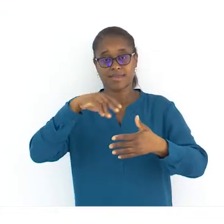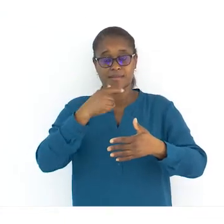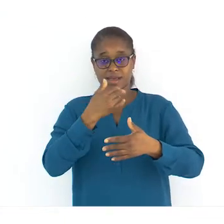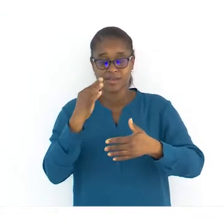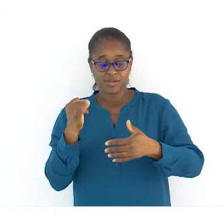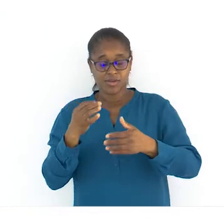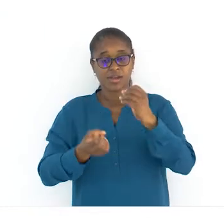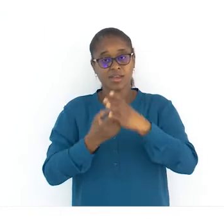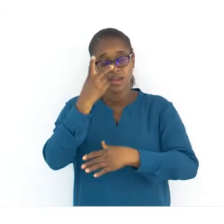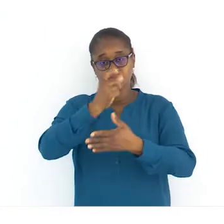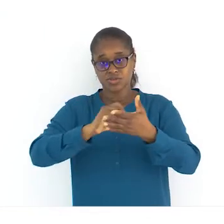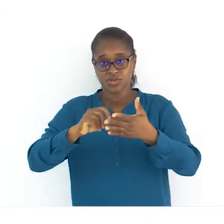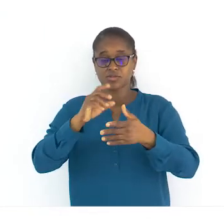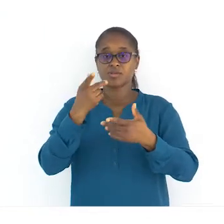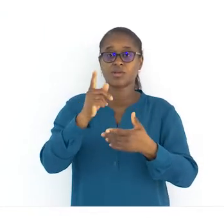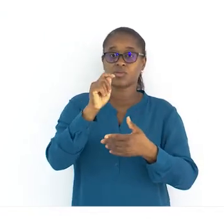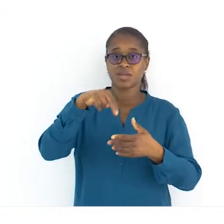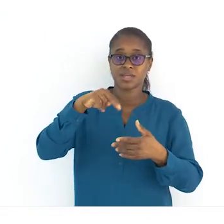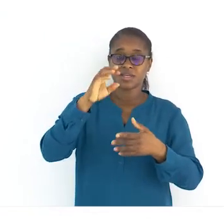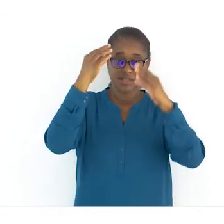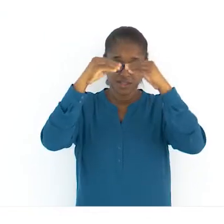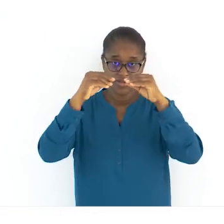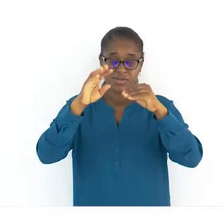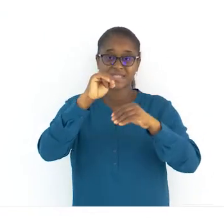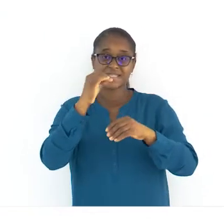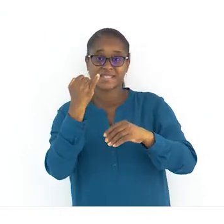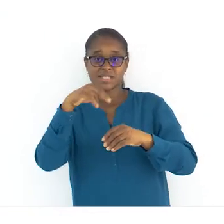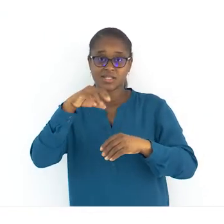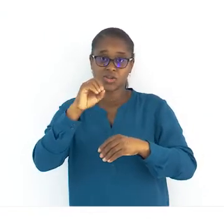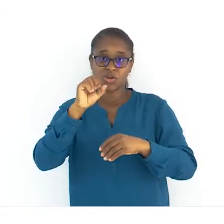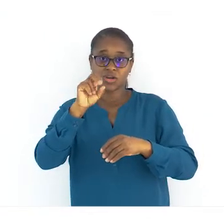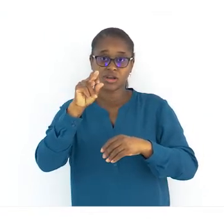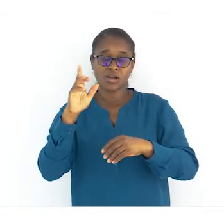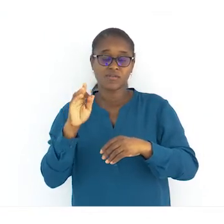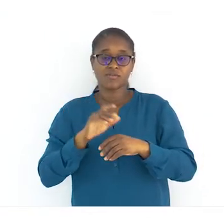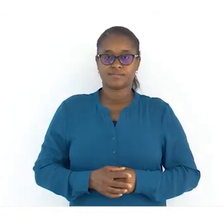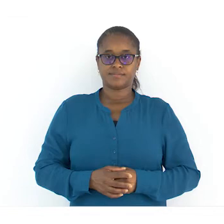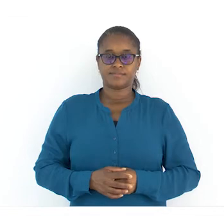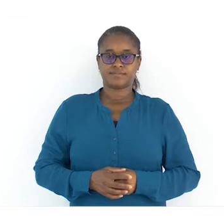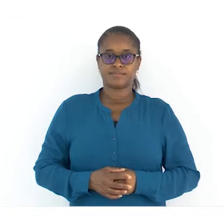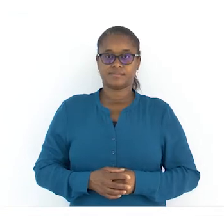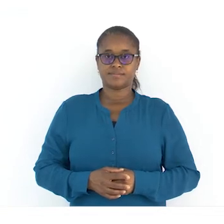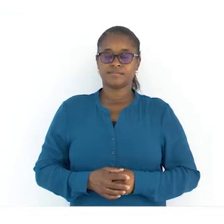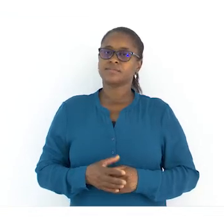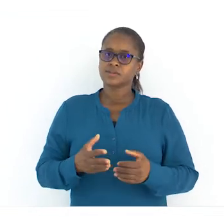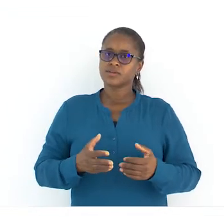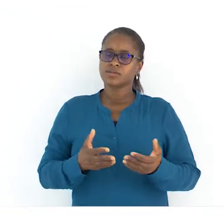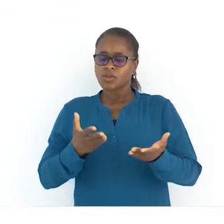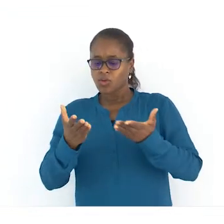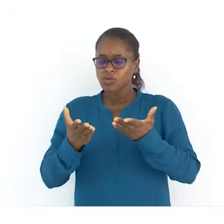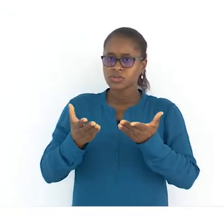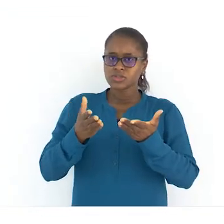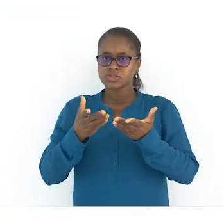encenador, cenógrafo, dramaturgo, ator. Qual deles? Vamos ver. Distingue no